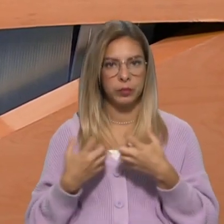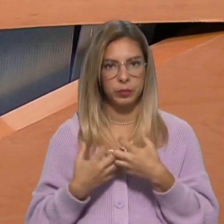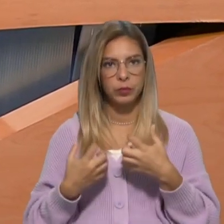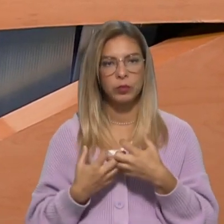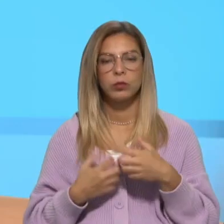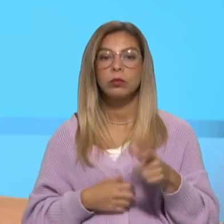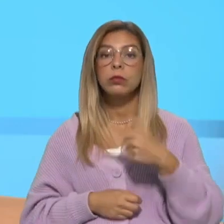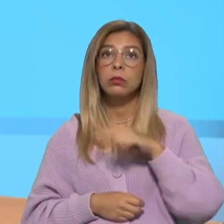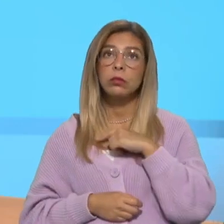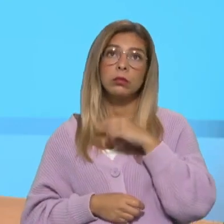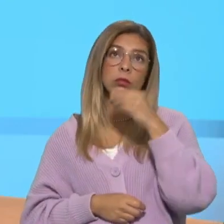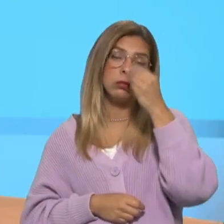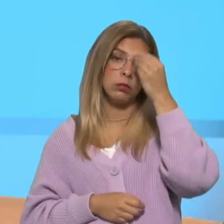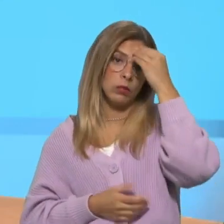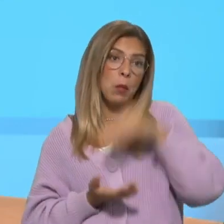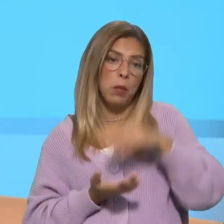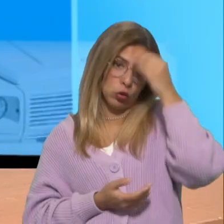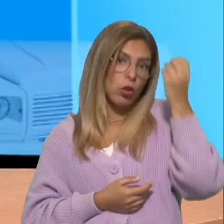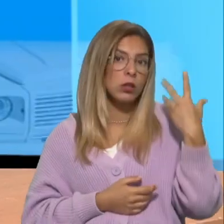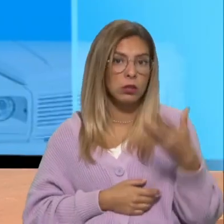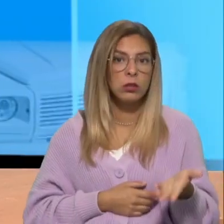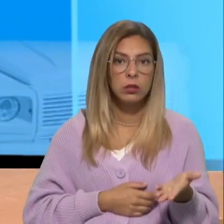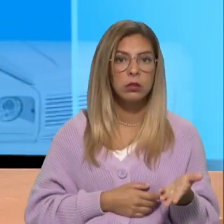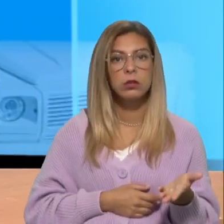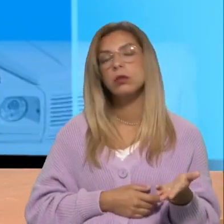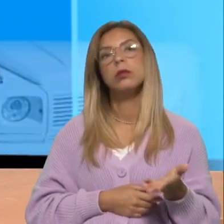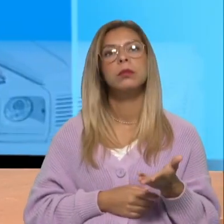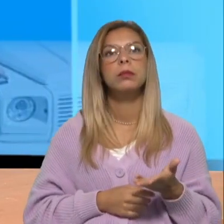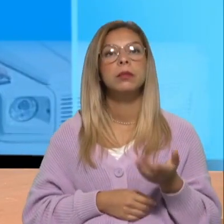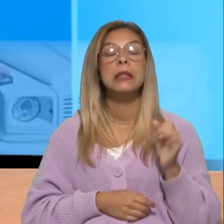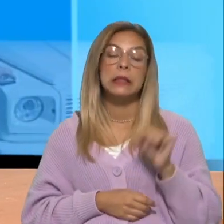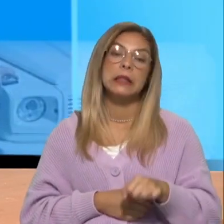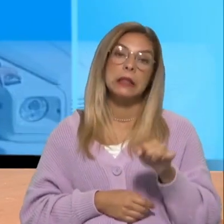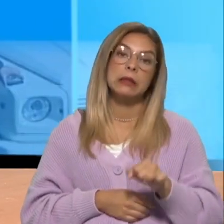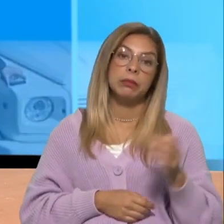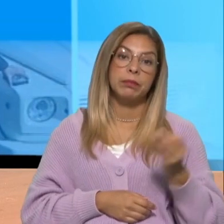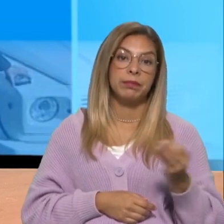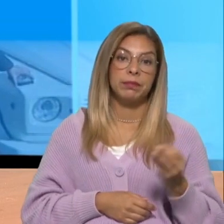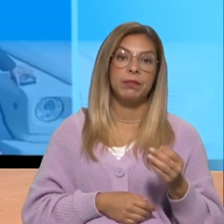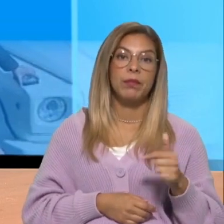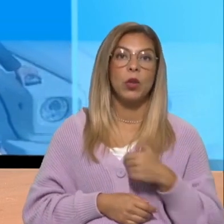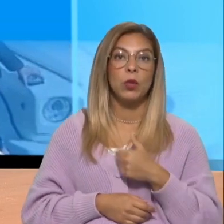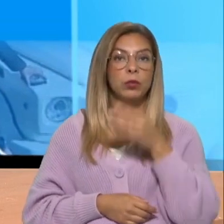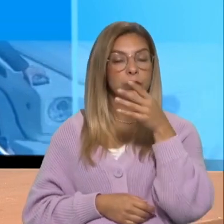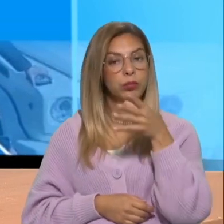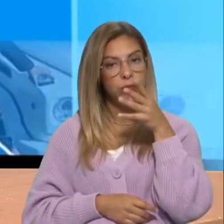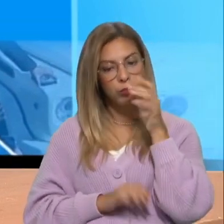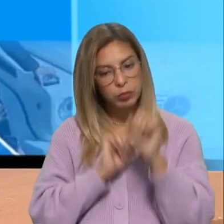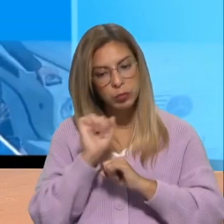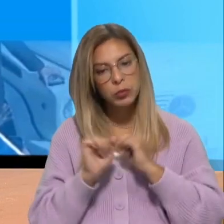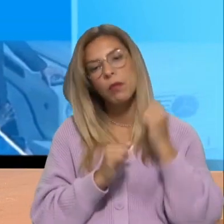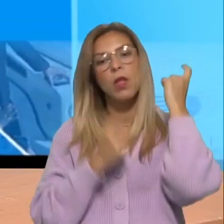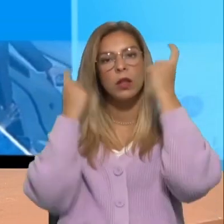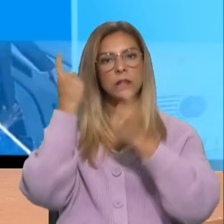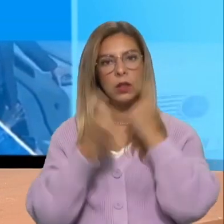esquecer-nos desta pobreza. E mais que isso. Sim, eu fundamentei essa parte da reflexão